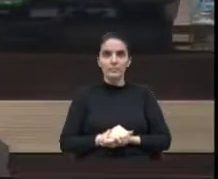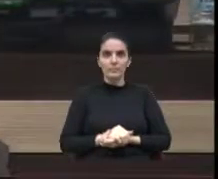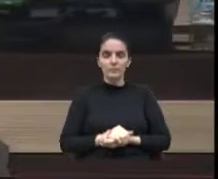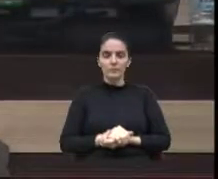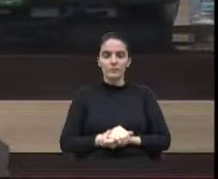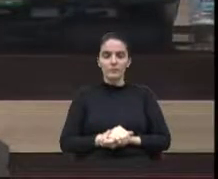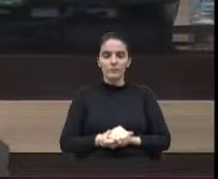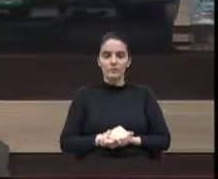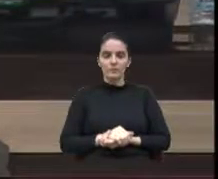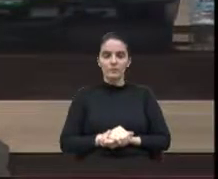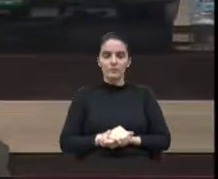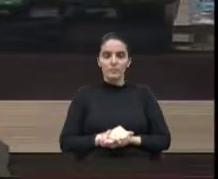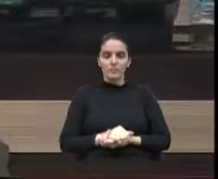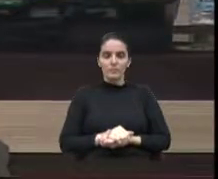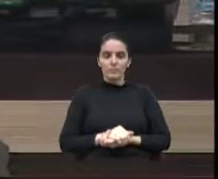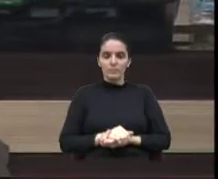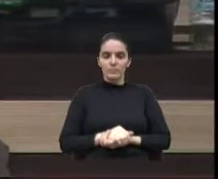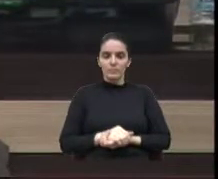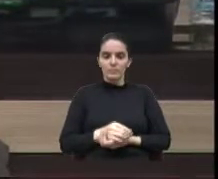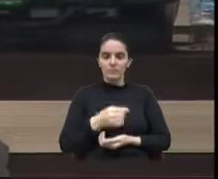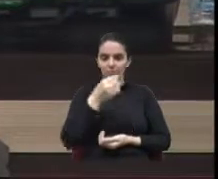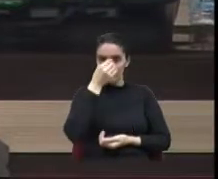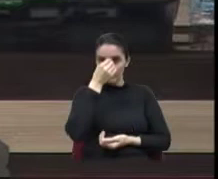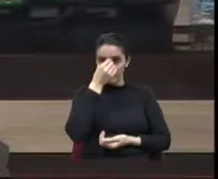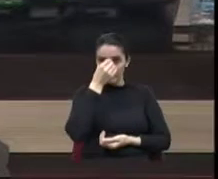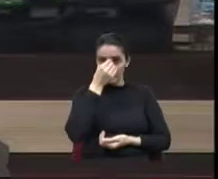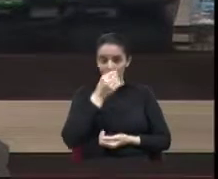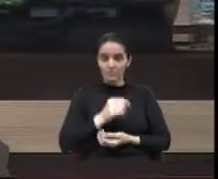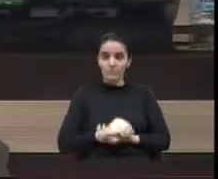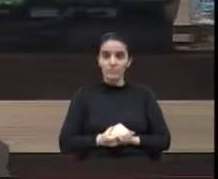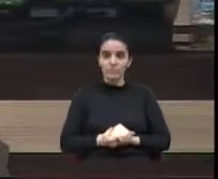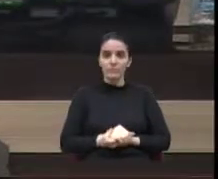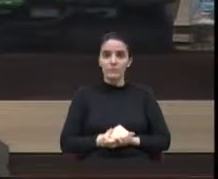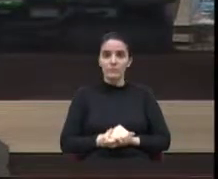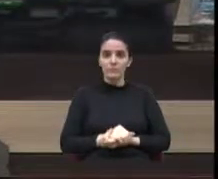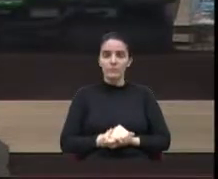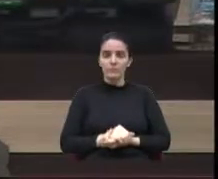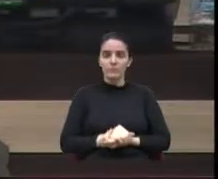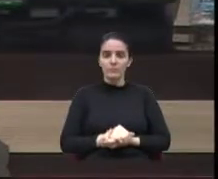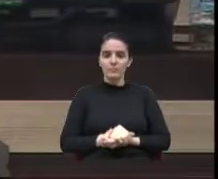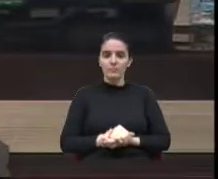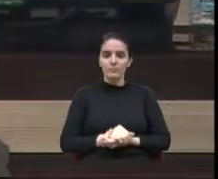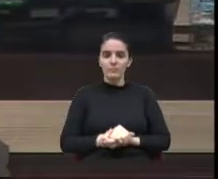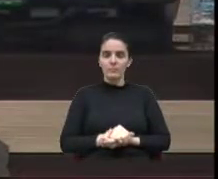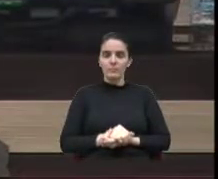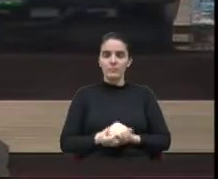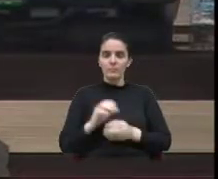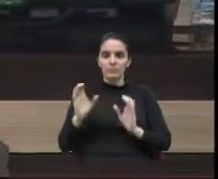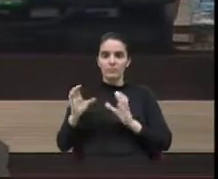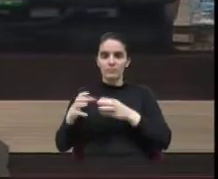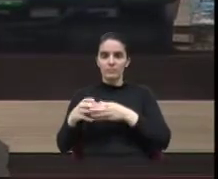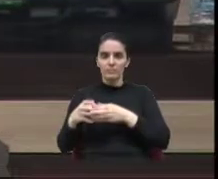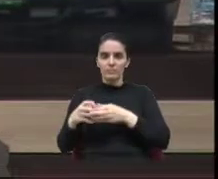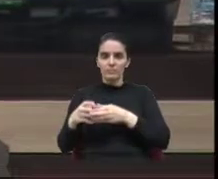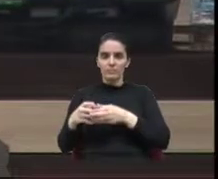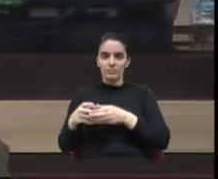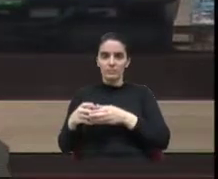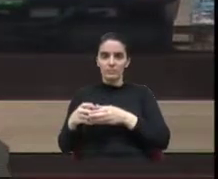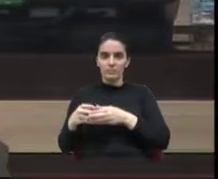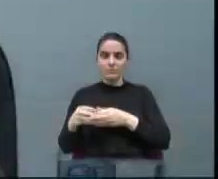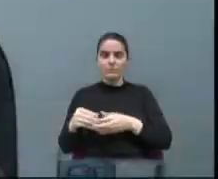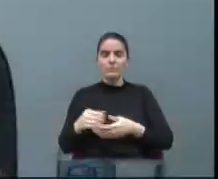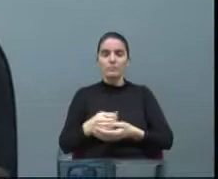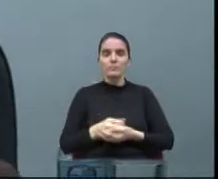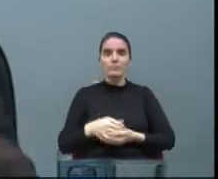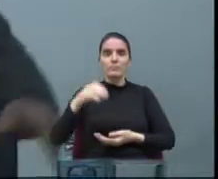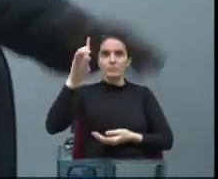Questão de ordem, presidente. Questão de ordem, vereador Jorge de Freitas. Em consideração aos clubes de desbravadores, na condição aqui do